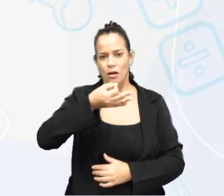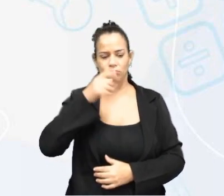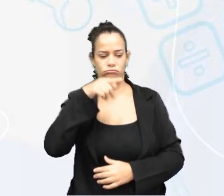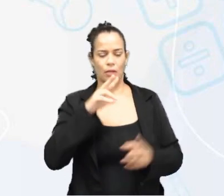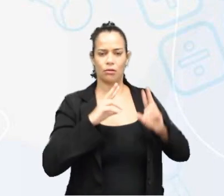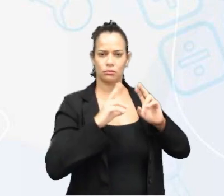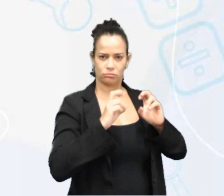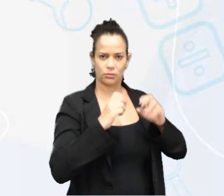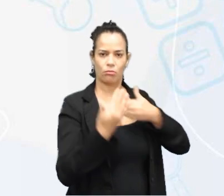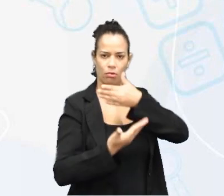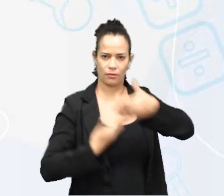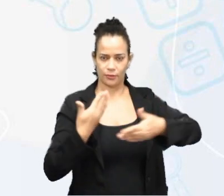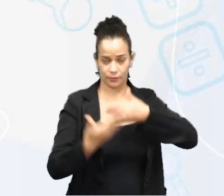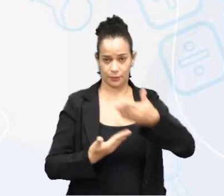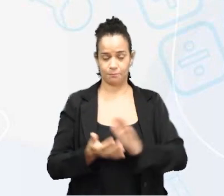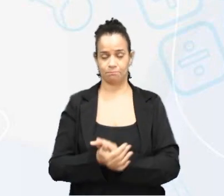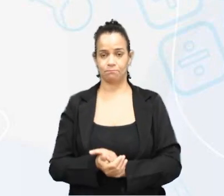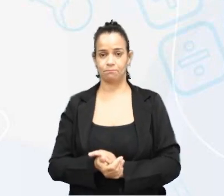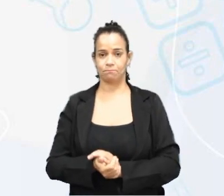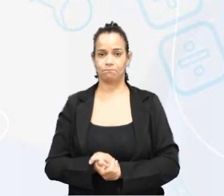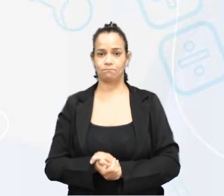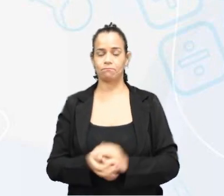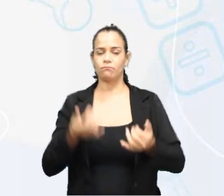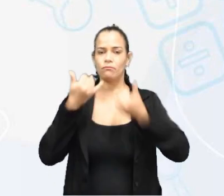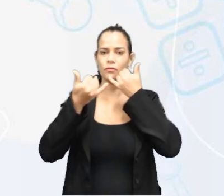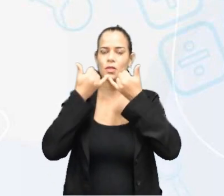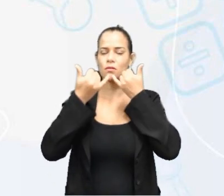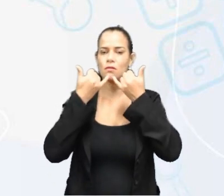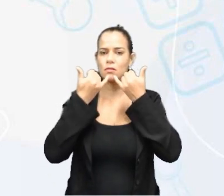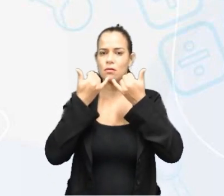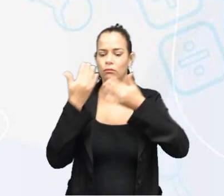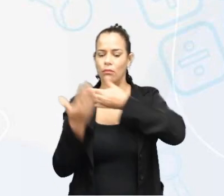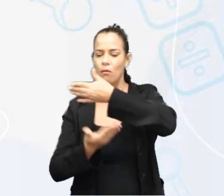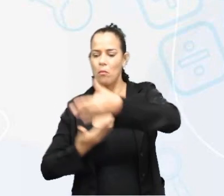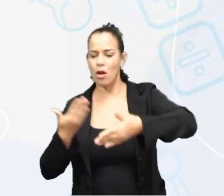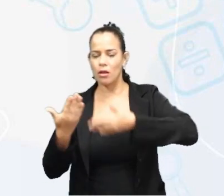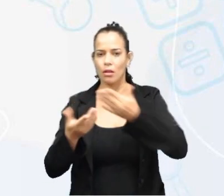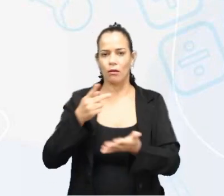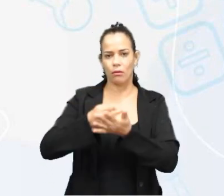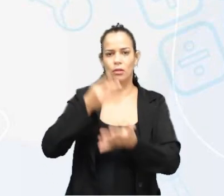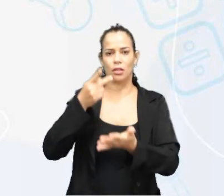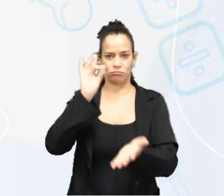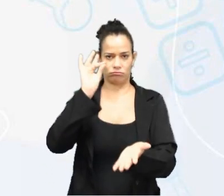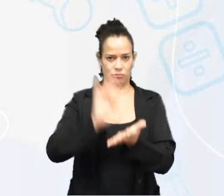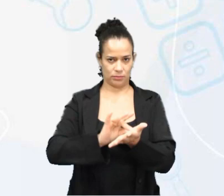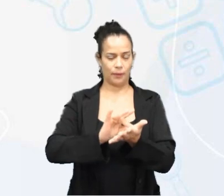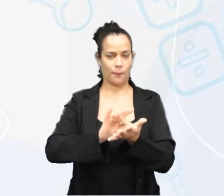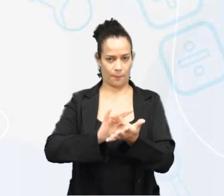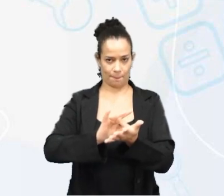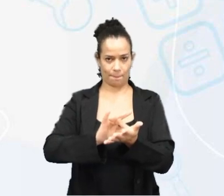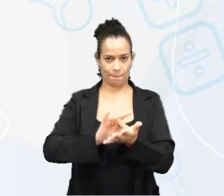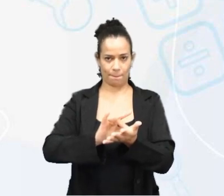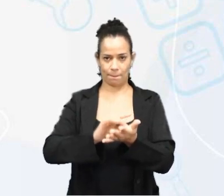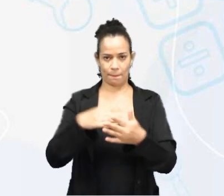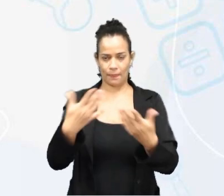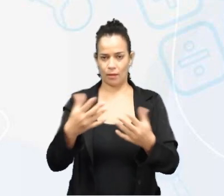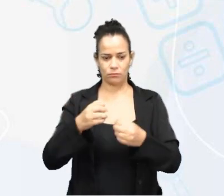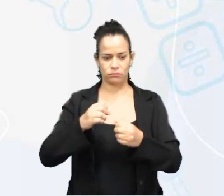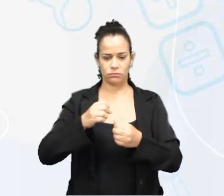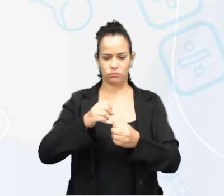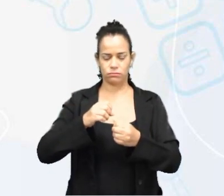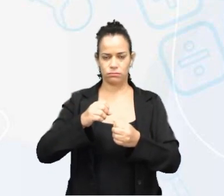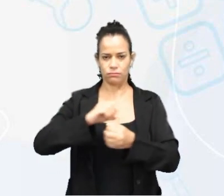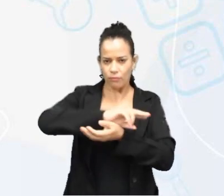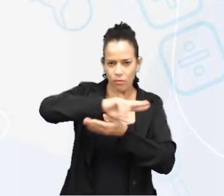temas envolvidos. A notícia centra-se somente em compartilhar um acontecimento real a um amplo público.